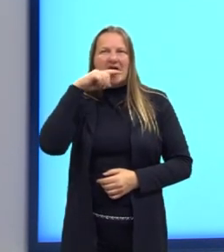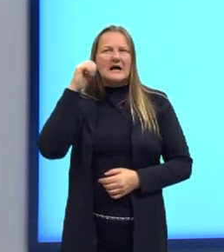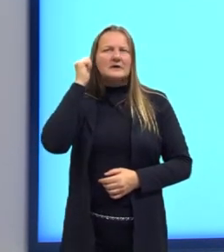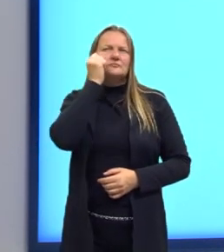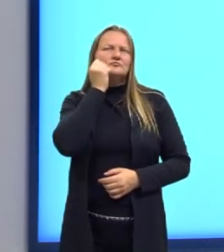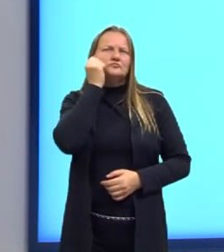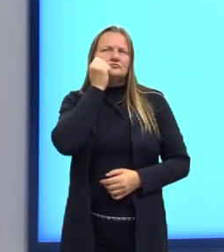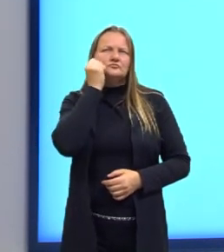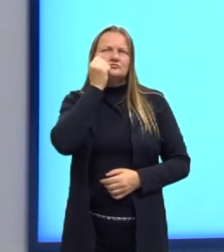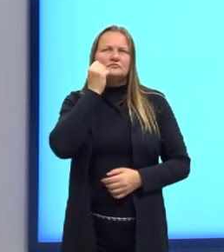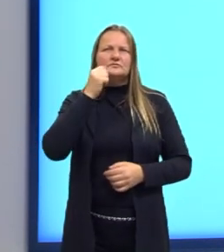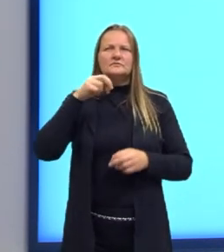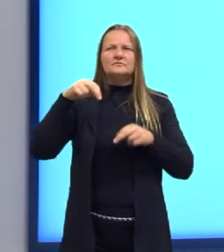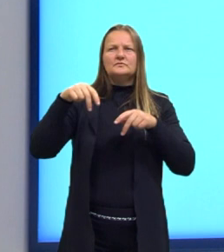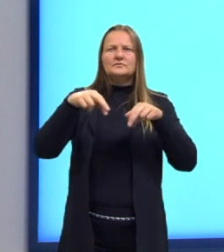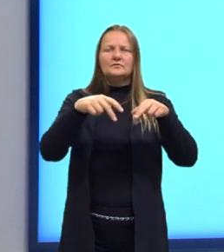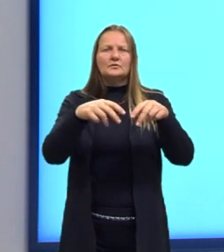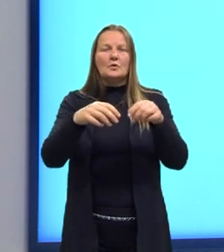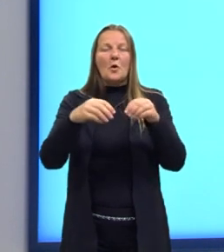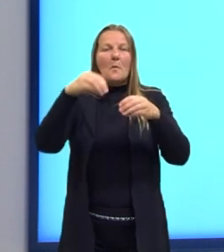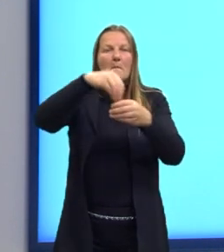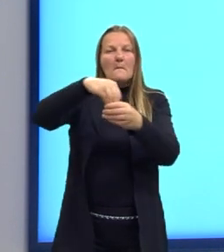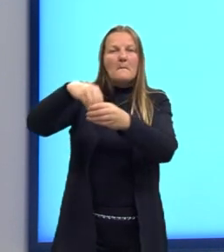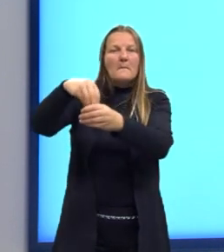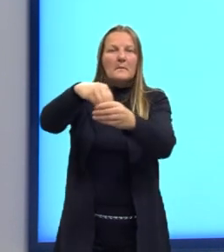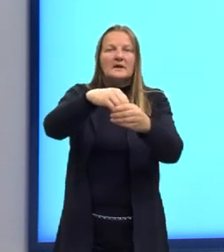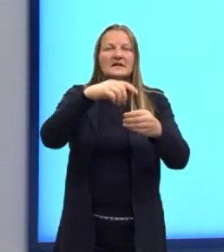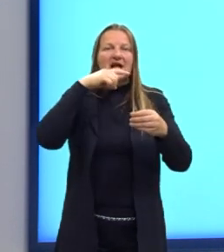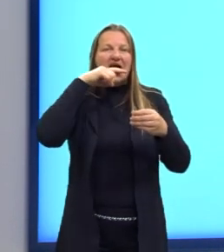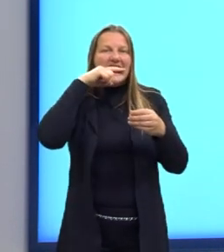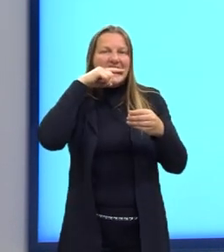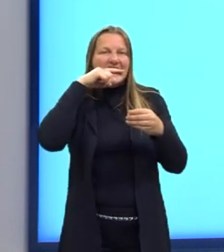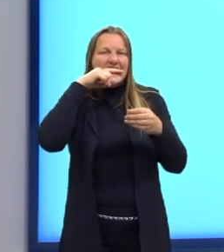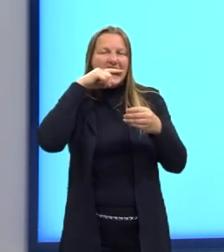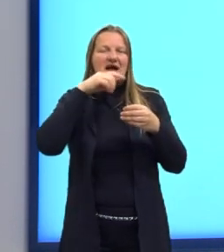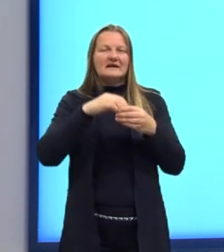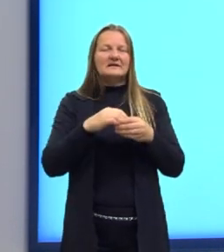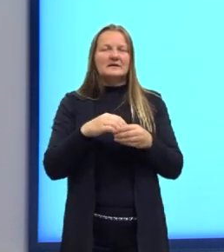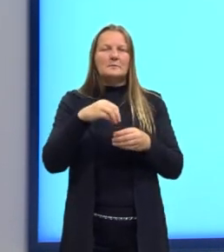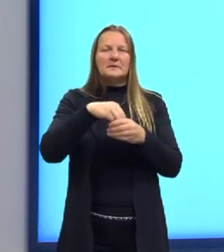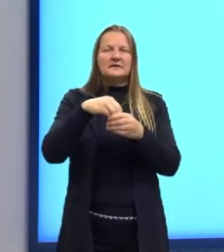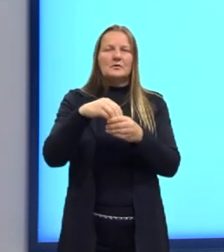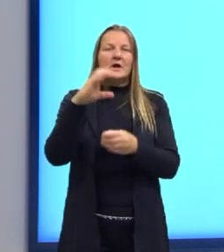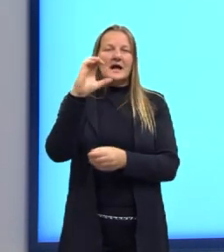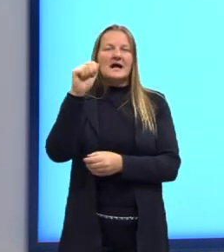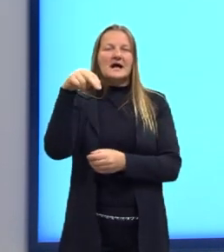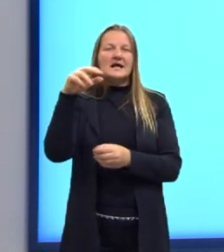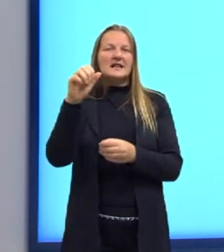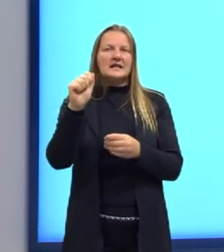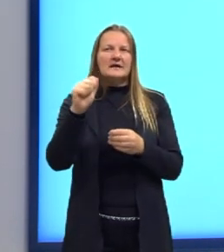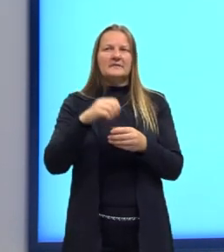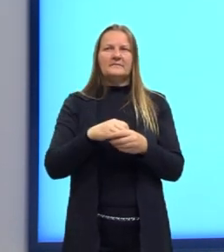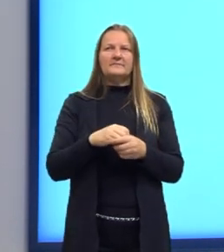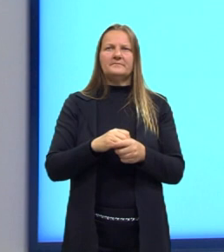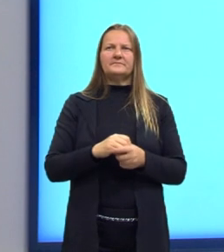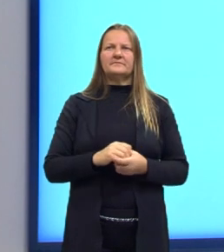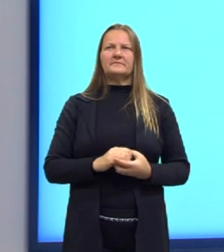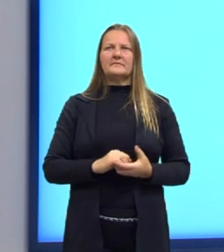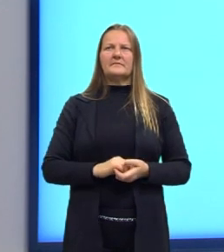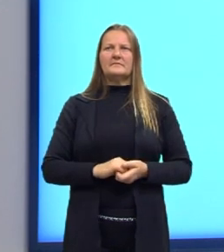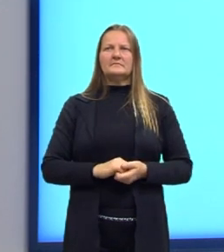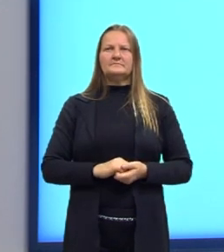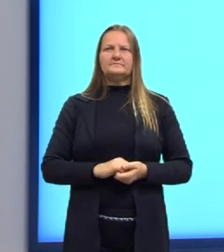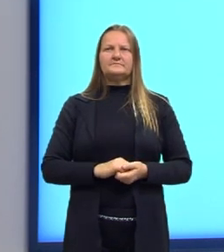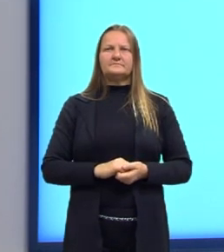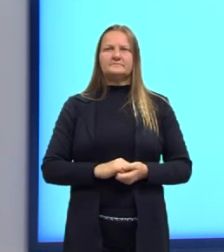negro junta o caminhada ali ele anc sobre ele caminhava ali la tierra Barro ele